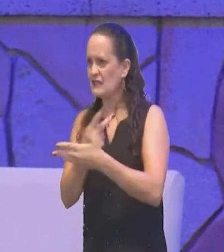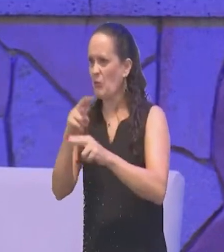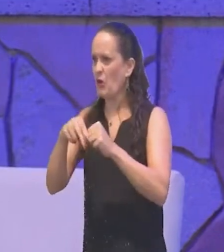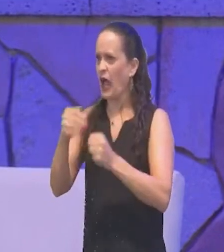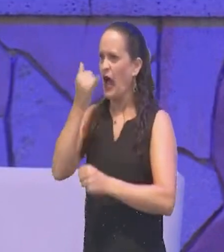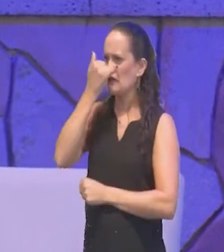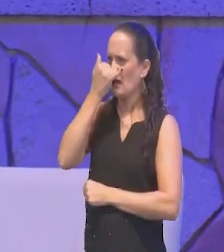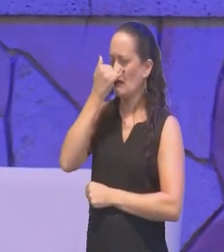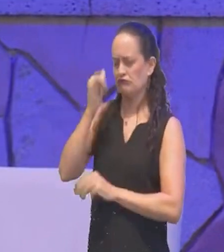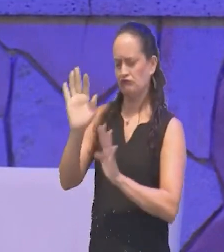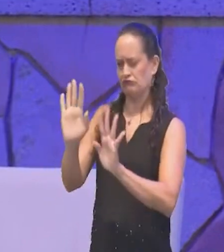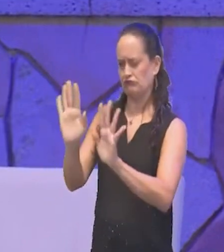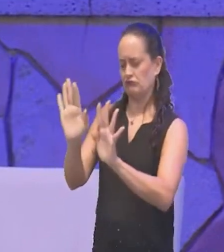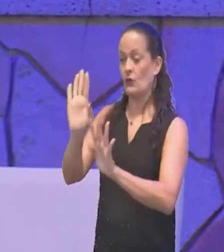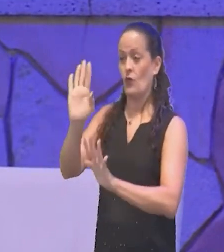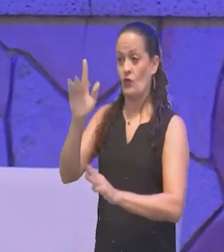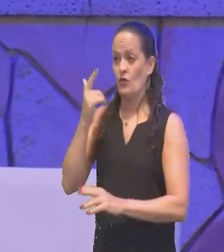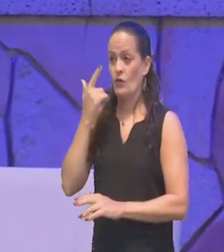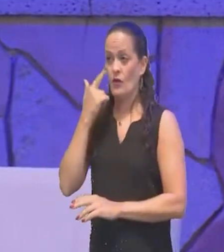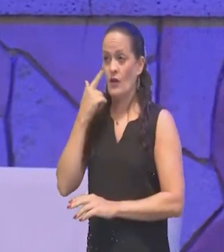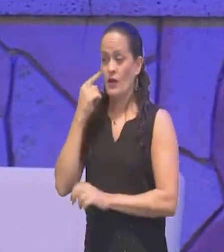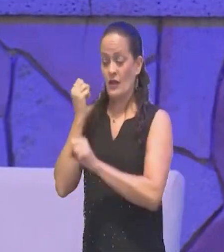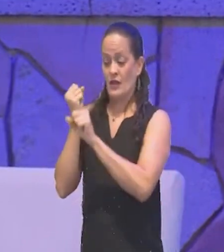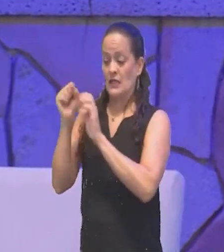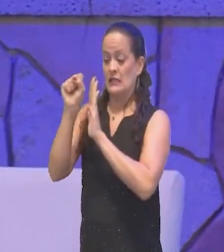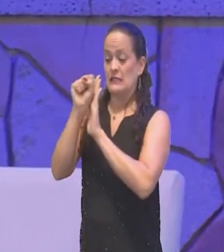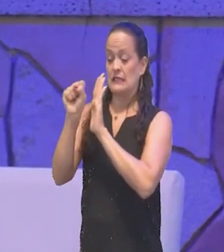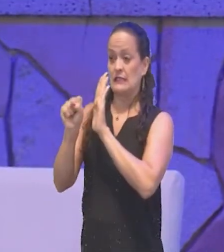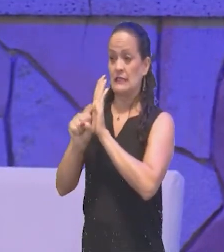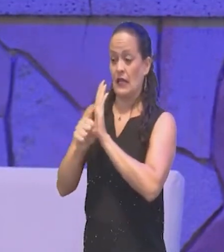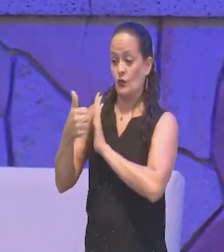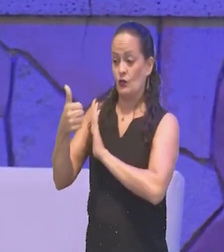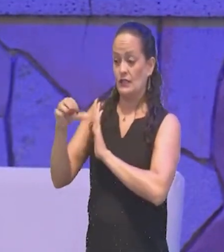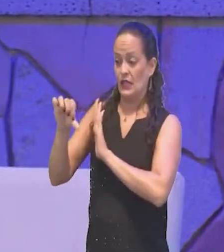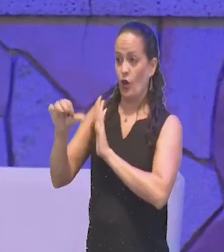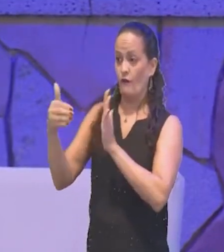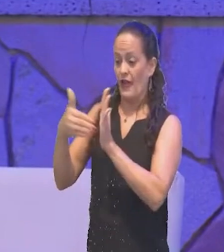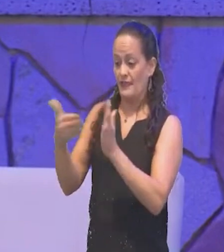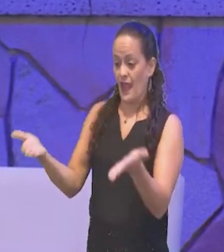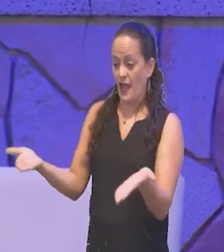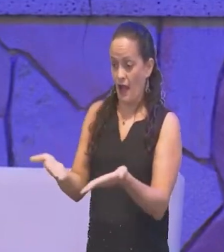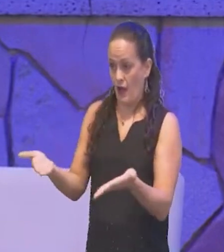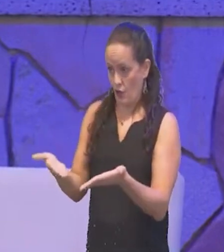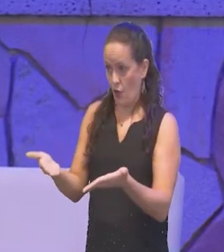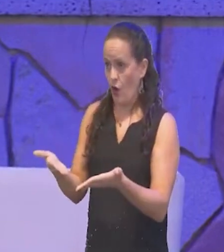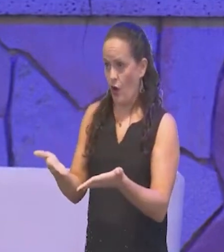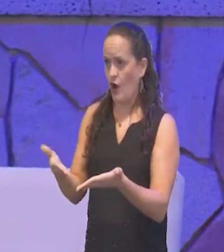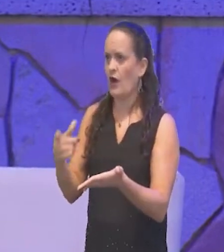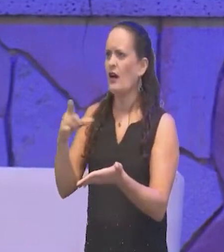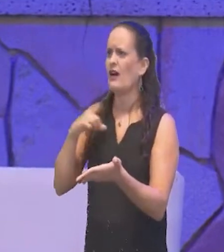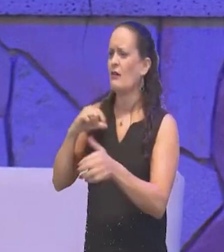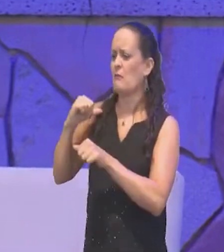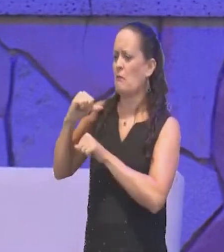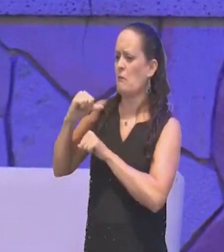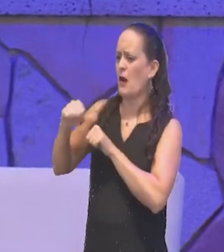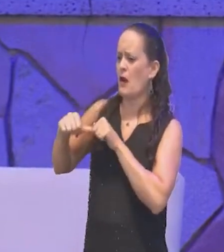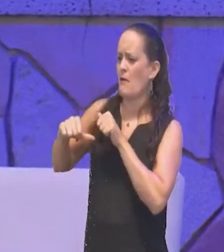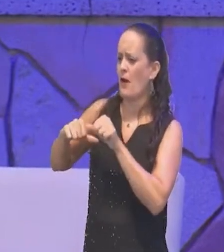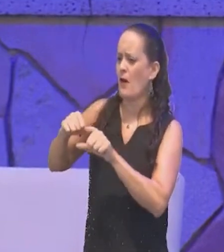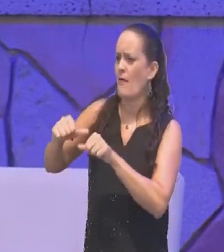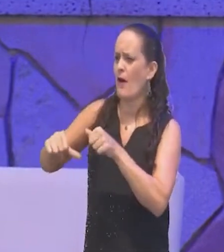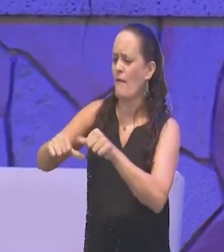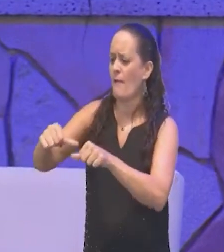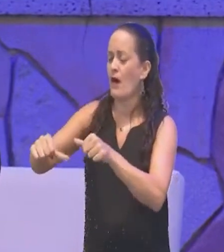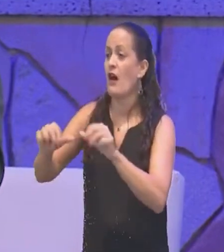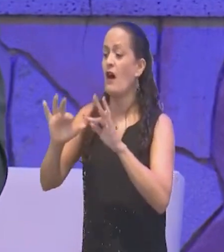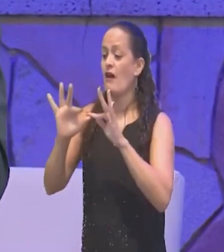processo. Porque no início do século XIX até os dias de hoje, houve grandes modificações na família.